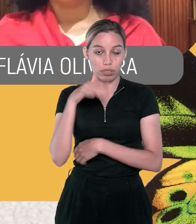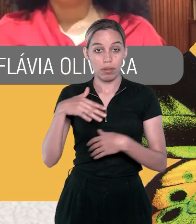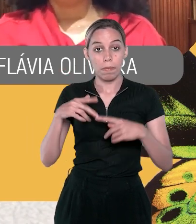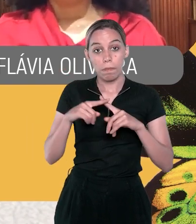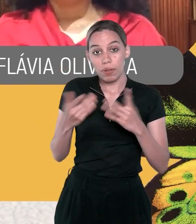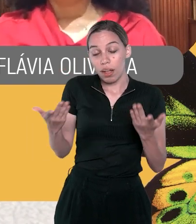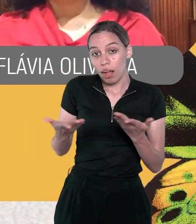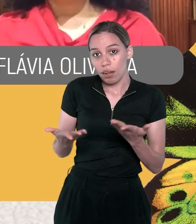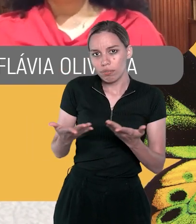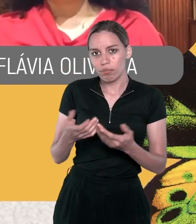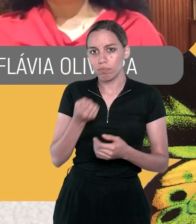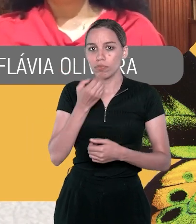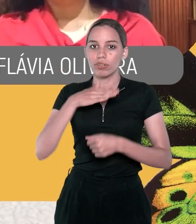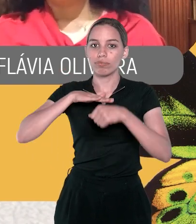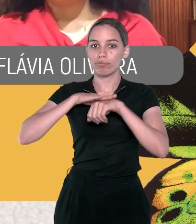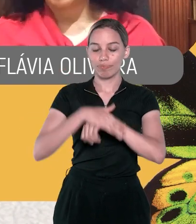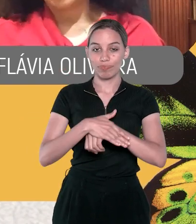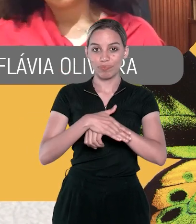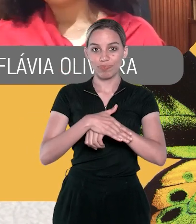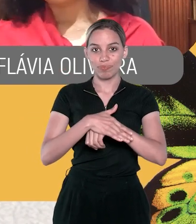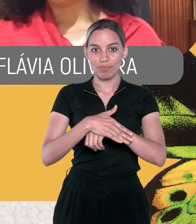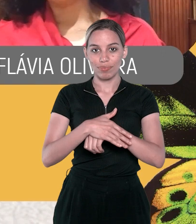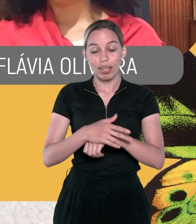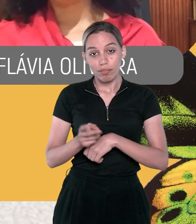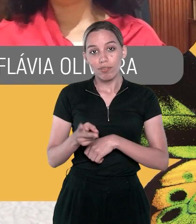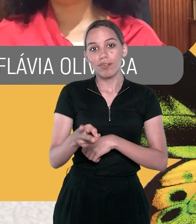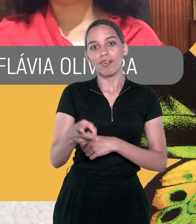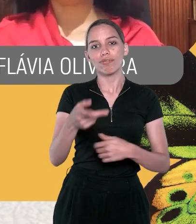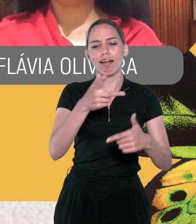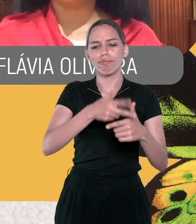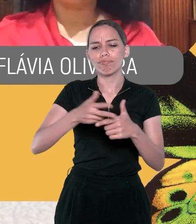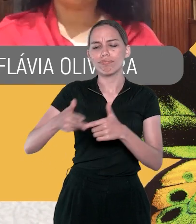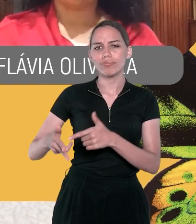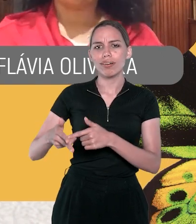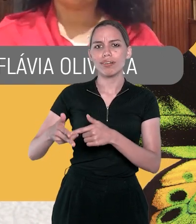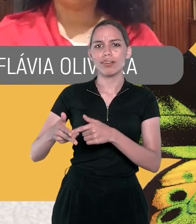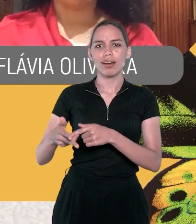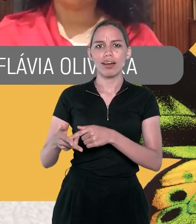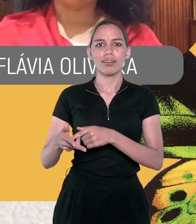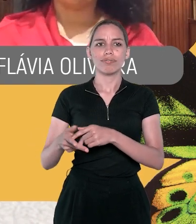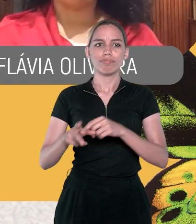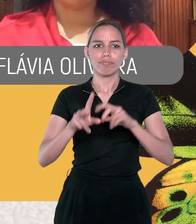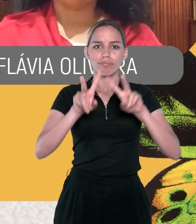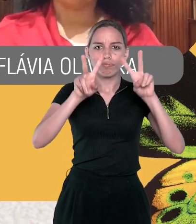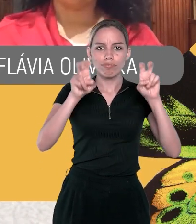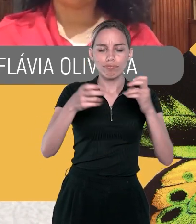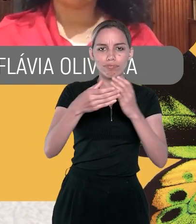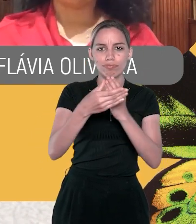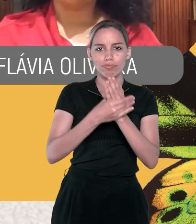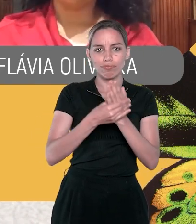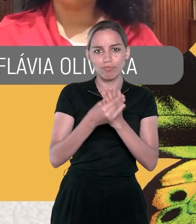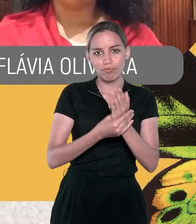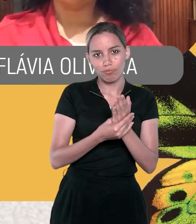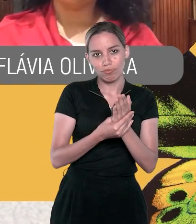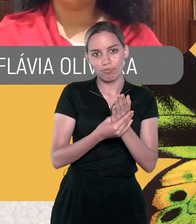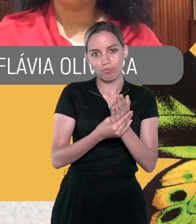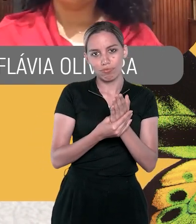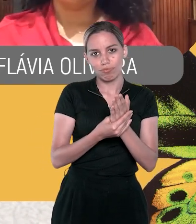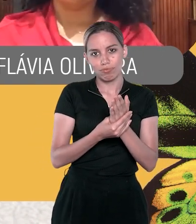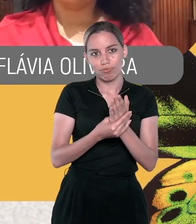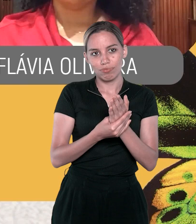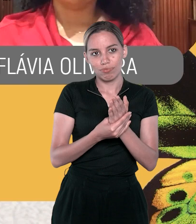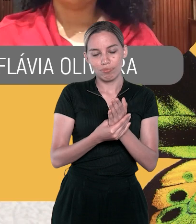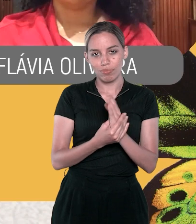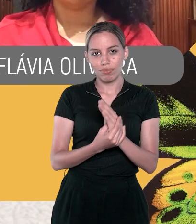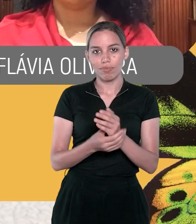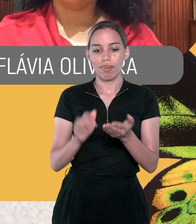grisalhos. Afonso usa um óculos de hastes pretas e veste uma blusa branca. Esta websérie, digamos assim,